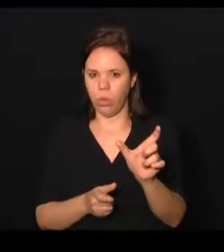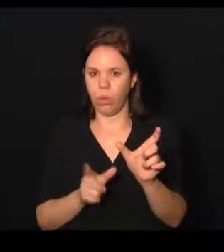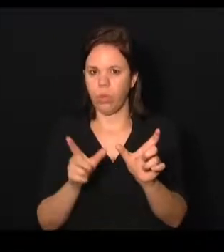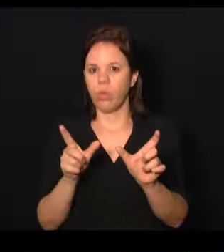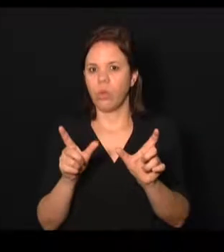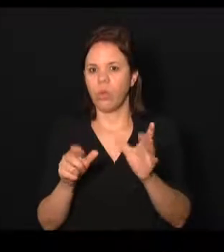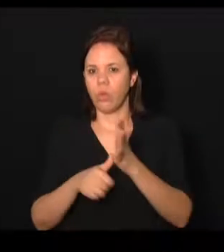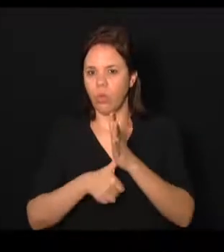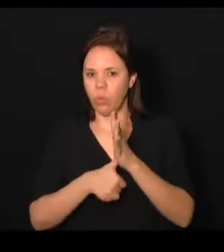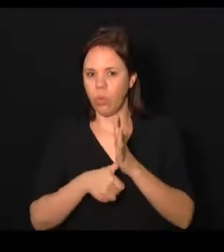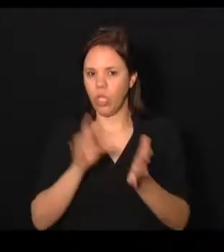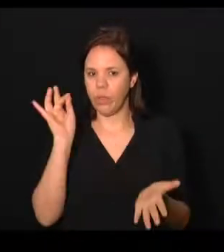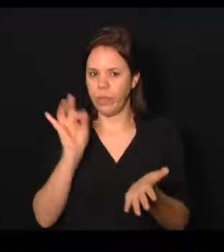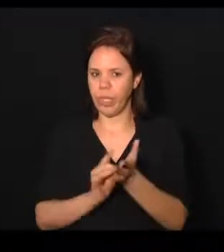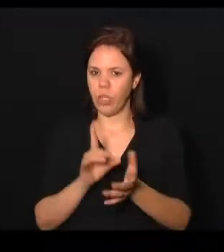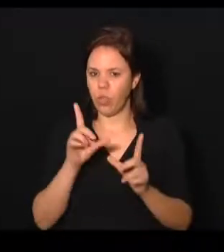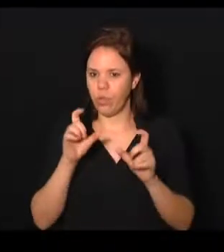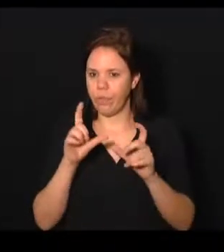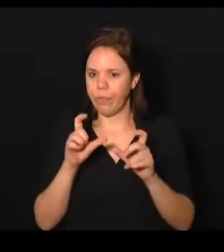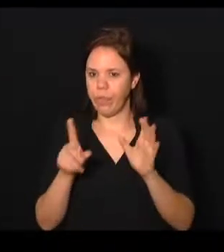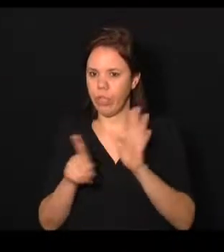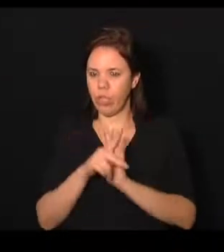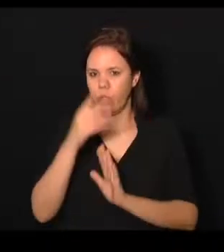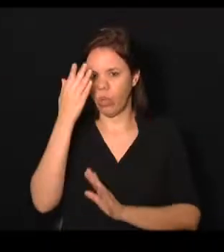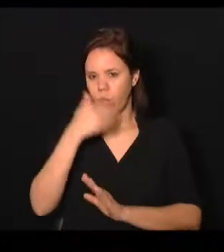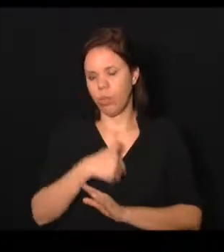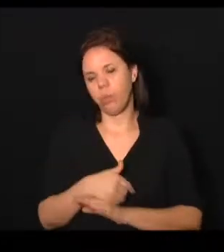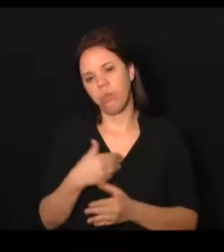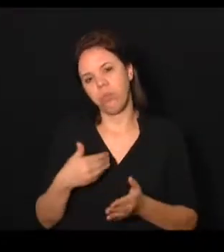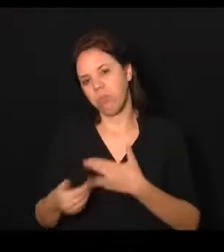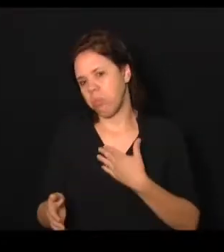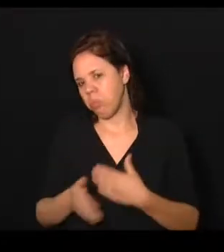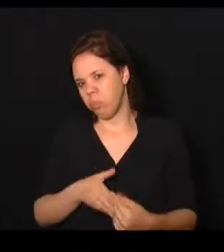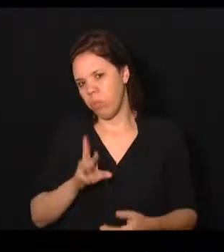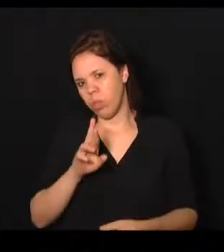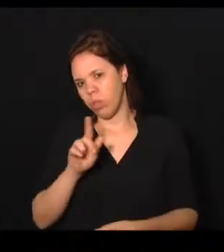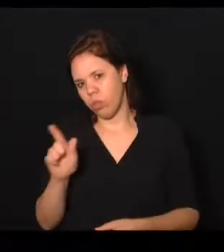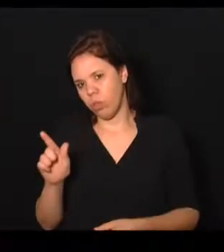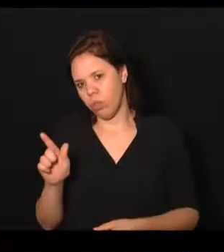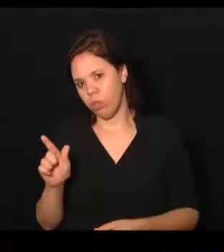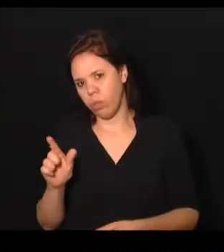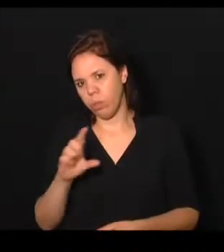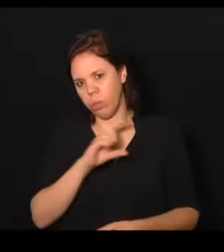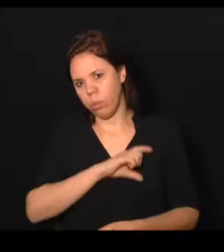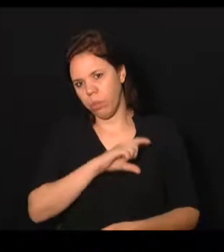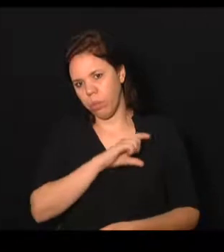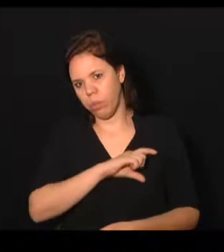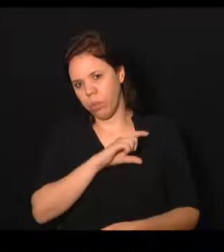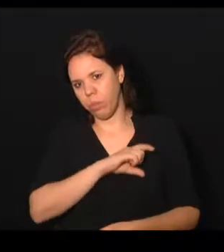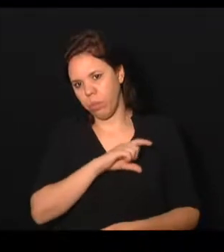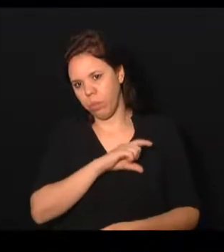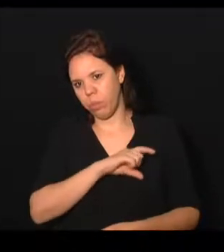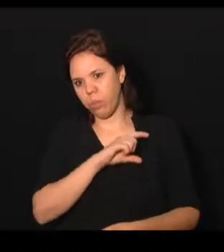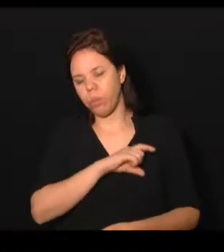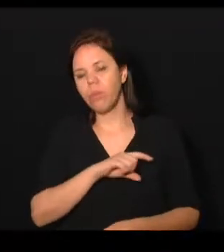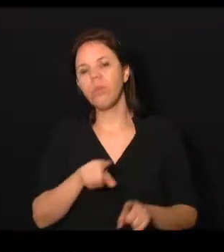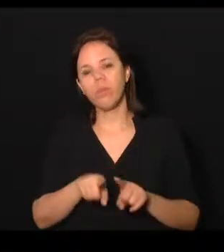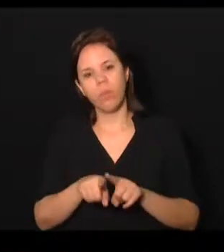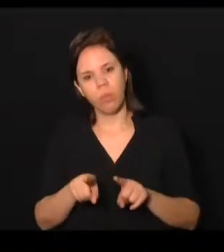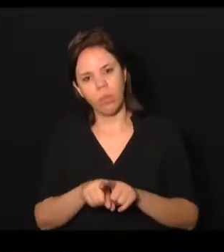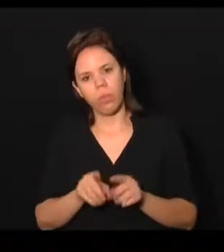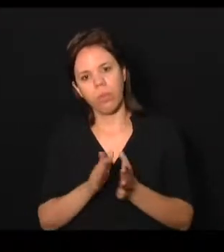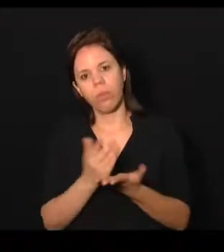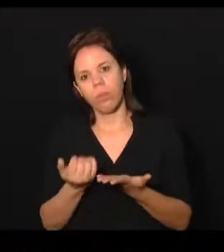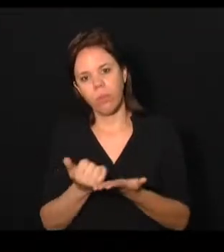Então, esse documento oficial, como eu disse, pode ser o RG, né, a Carteira Nacional de Habilitação,